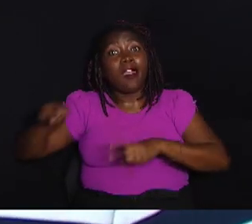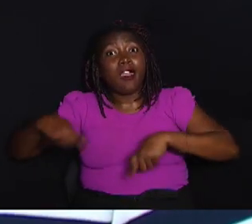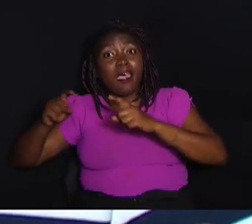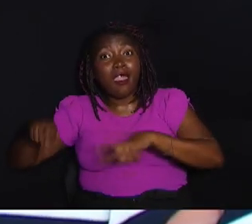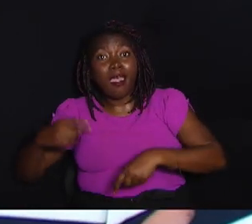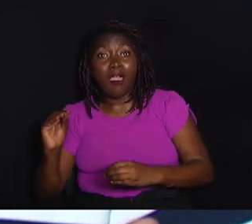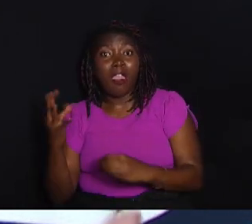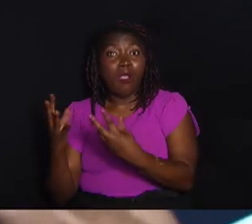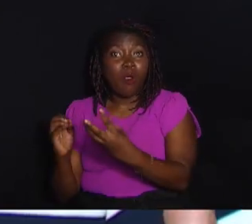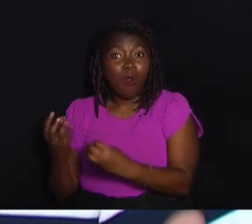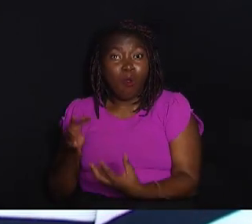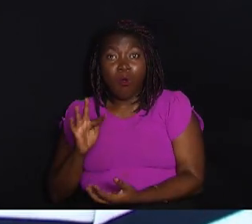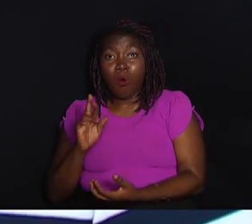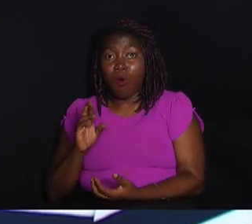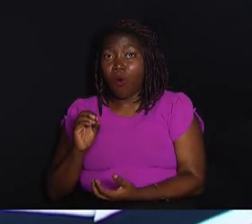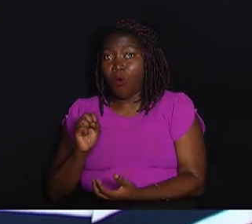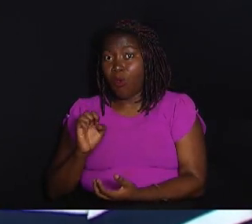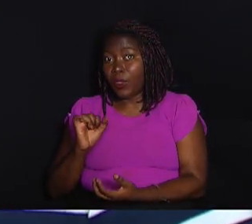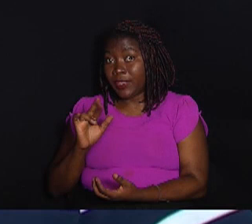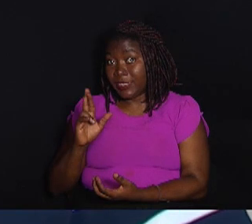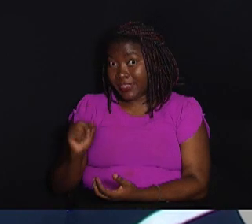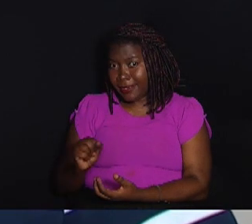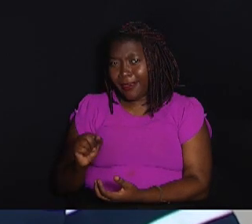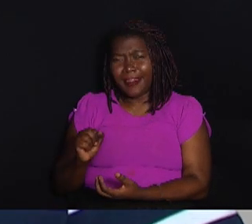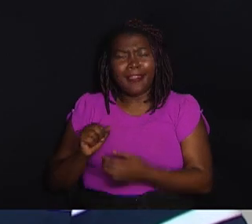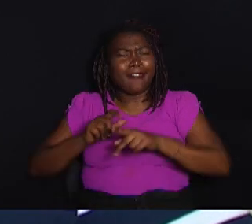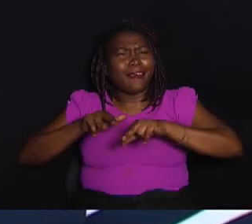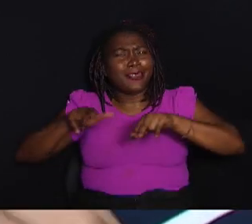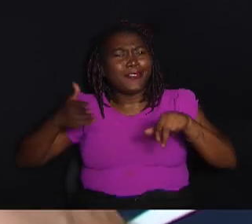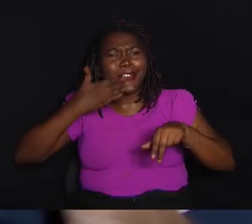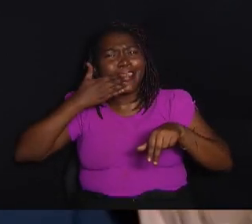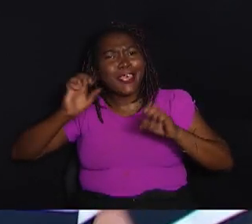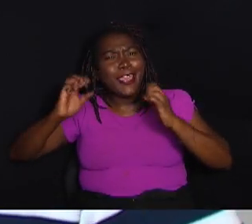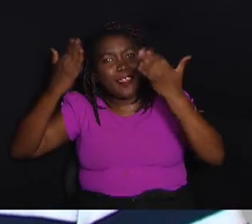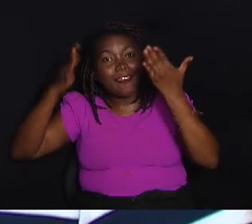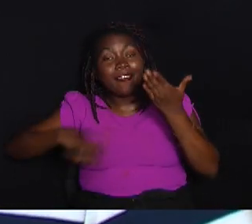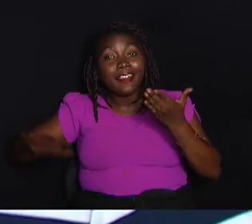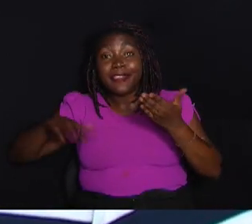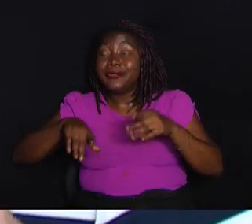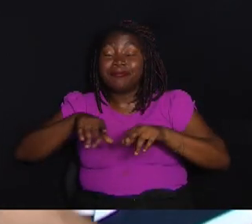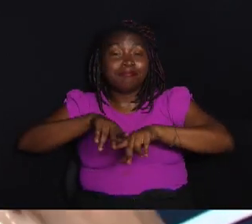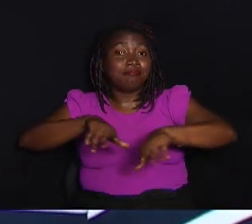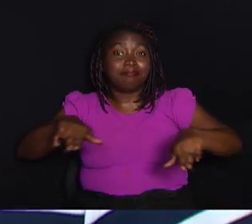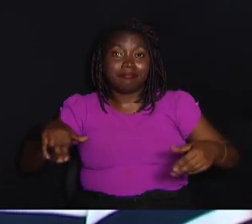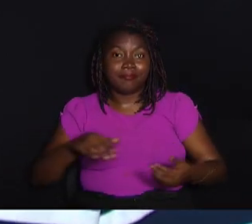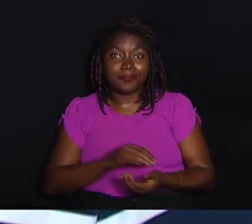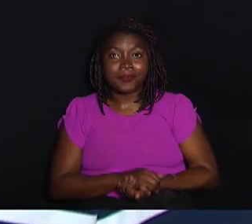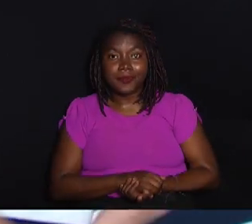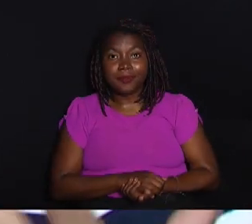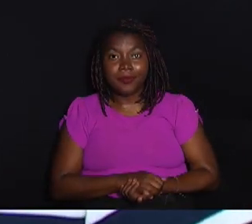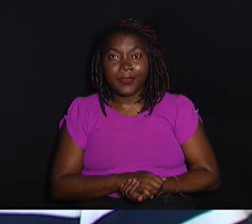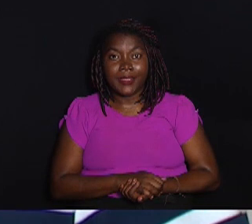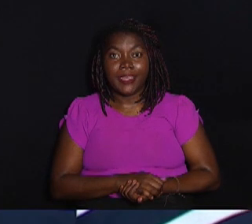um espaço muito importante da cidade que realiza diversos tipos de eventos e eventos diversos né de entidades